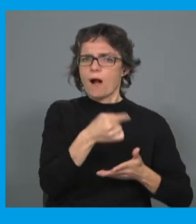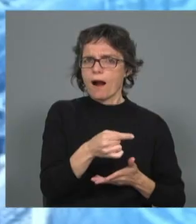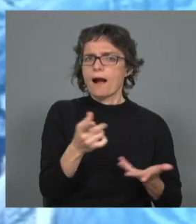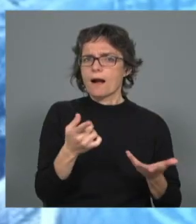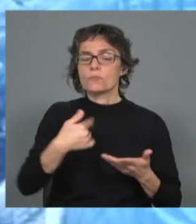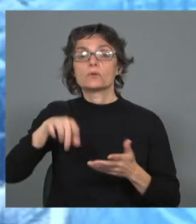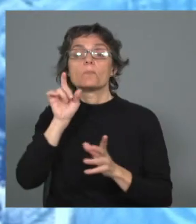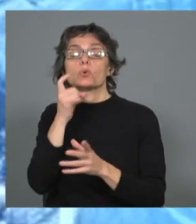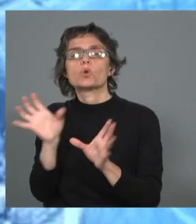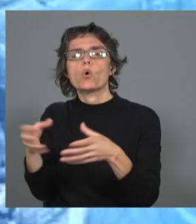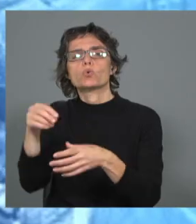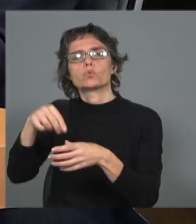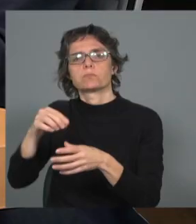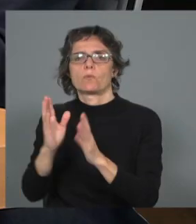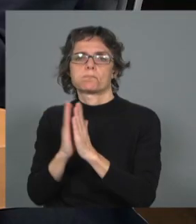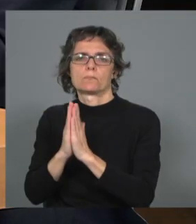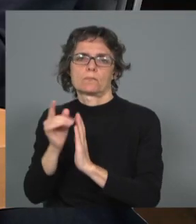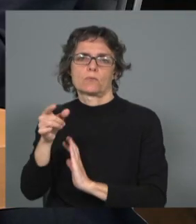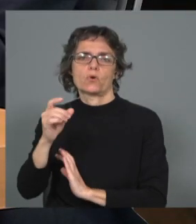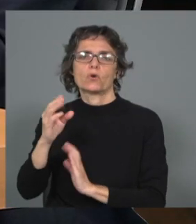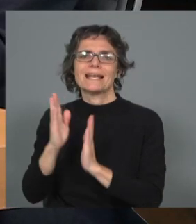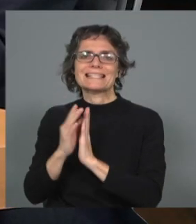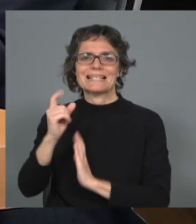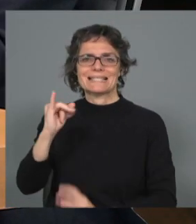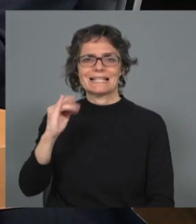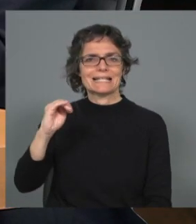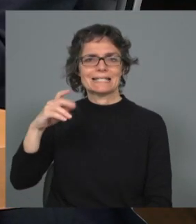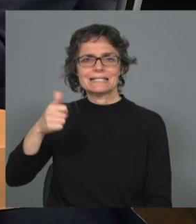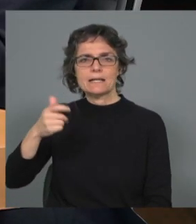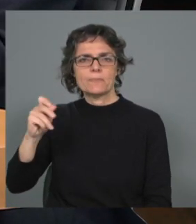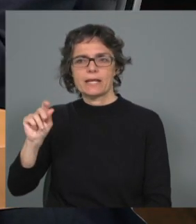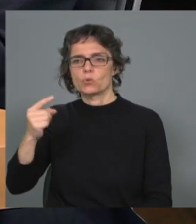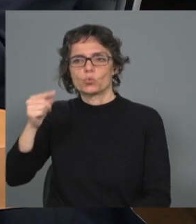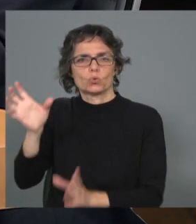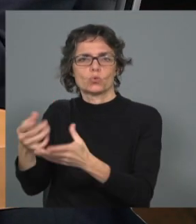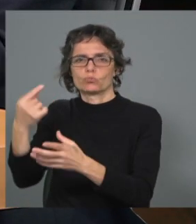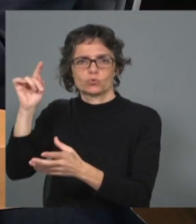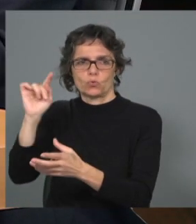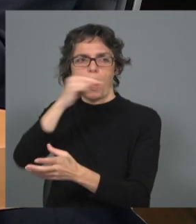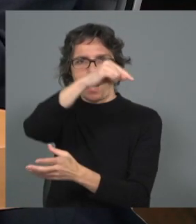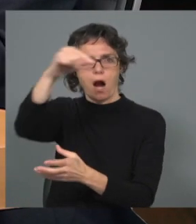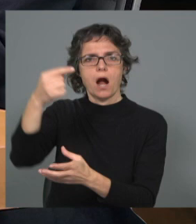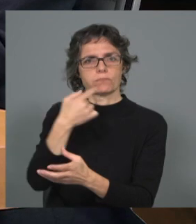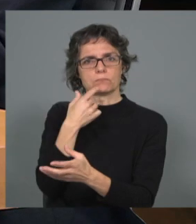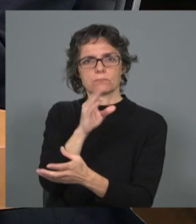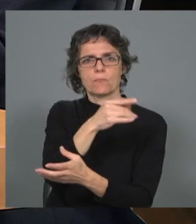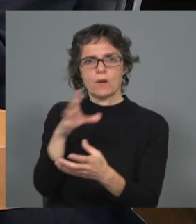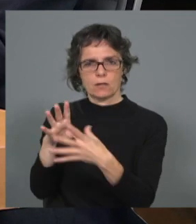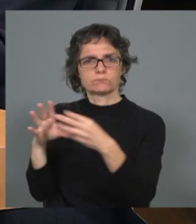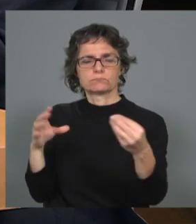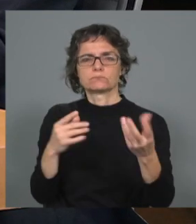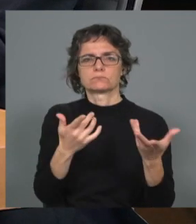Isabel para terem esse acolhimento. Mas existe, enfim, estamos disponíveis, continuamos a